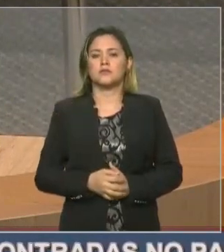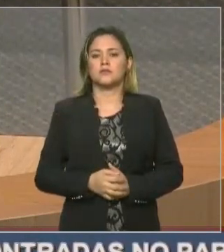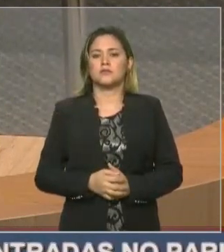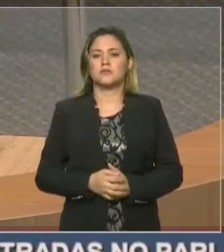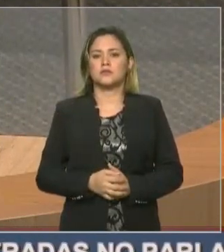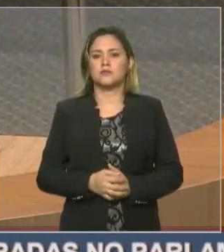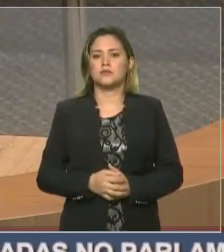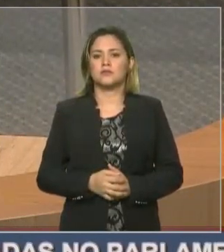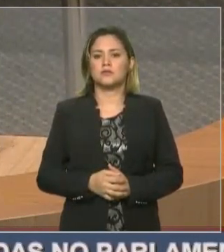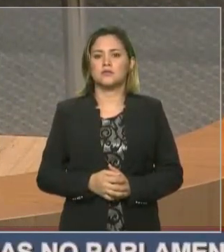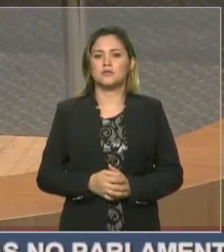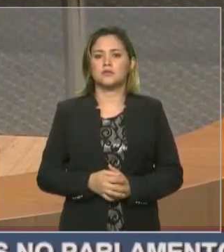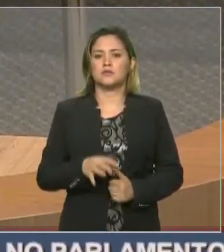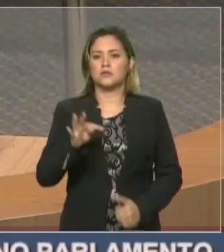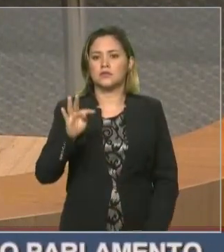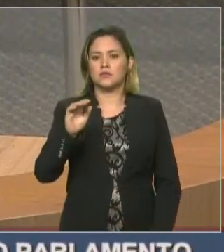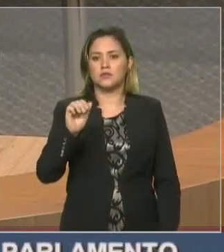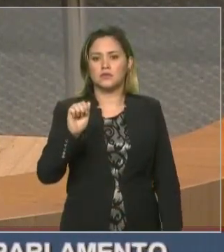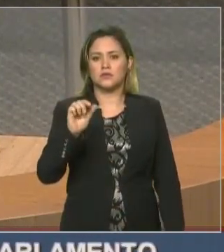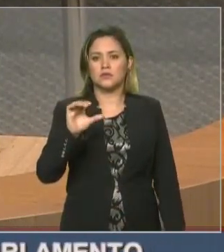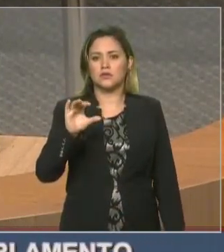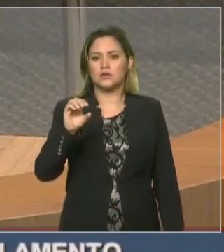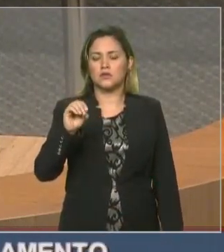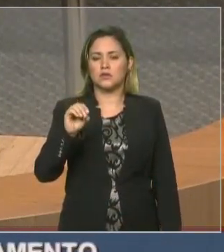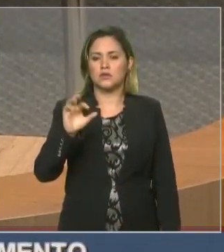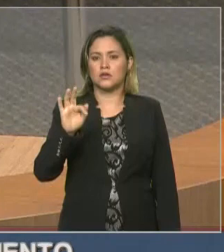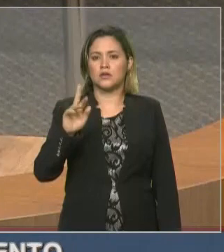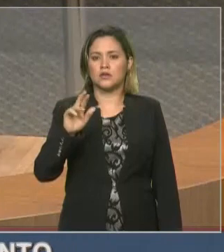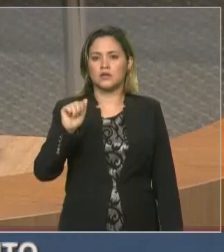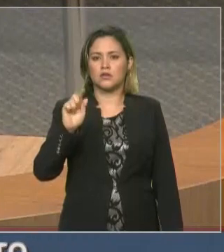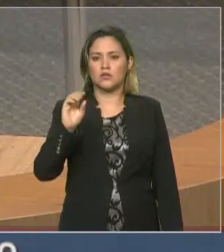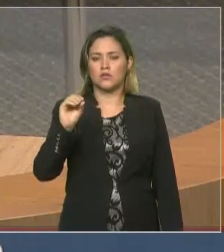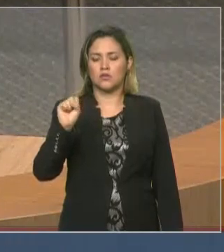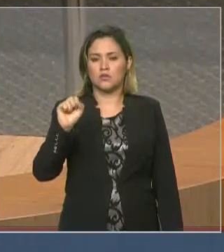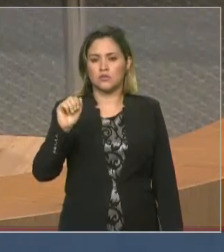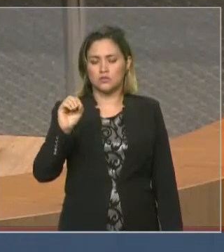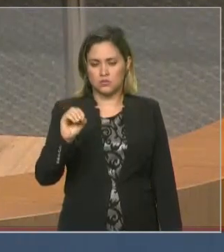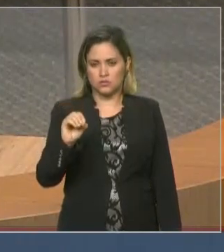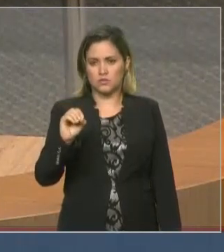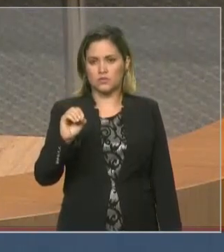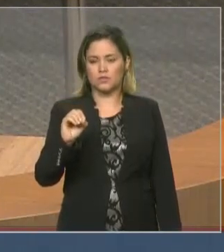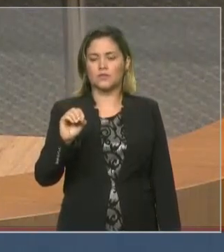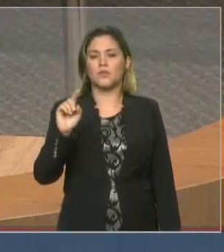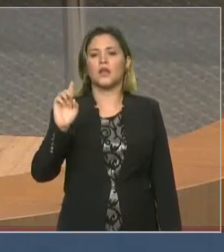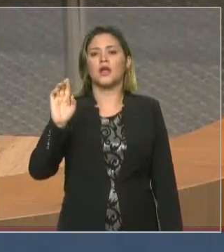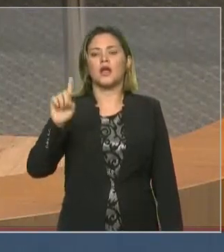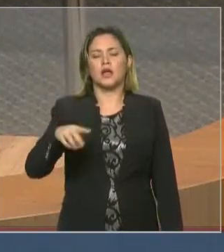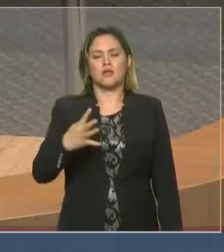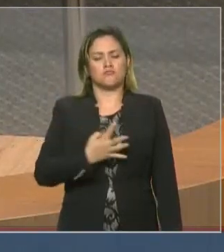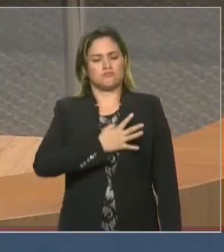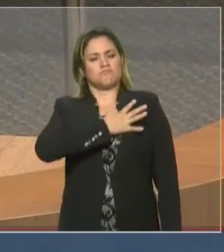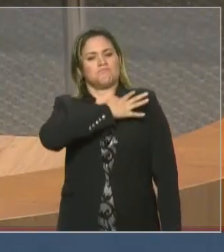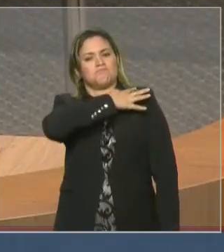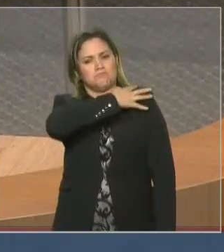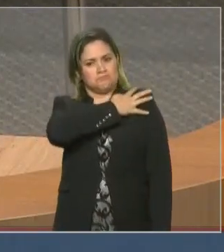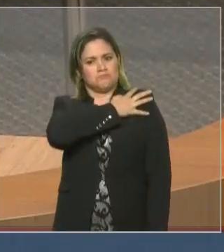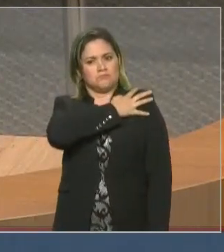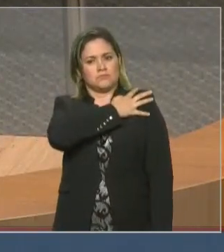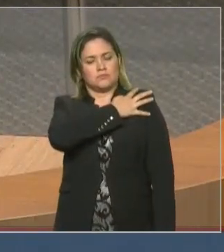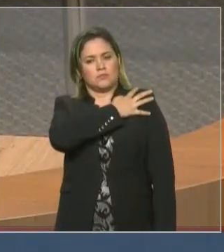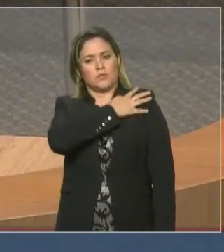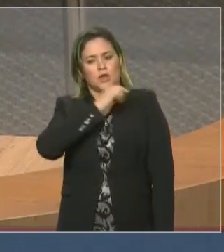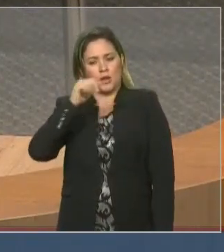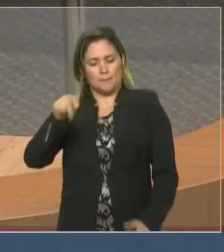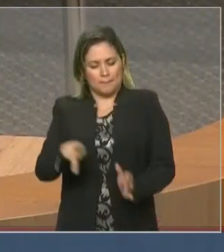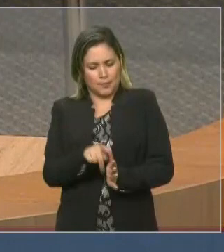o Tasso Fragoso, general brasileiro, general maranhense, que nasceu aqui na Rua da Paz e não quis ser deputado, fez